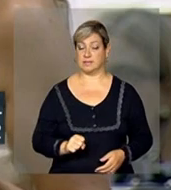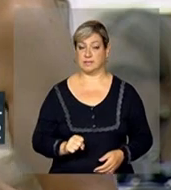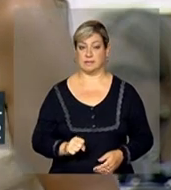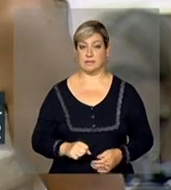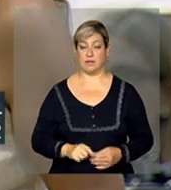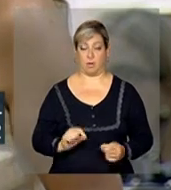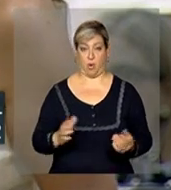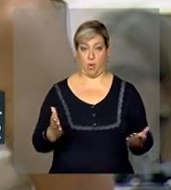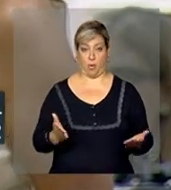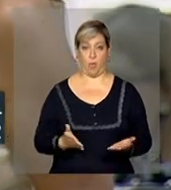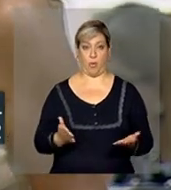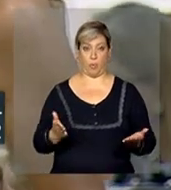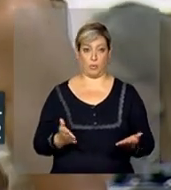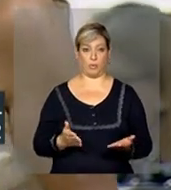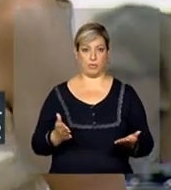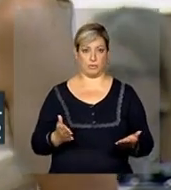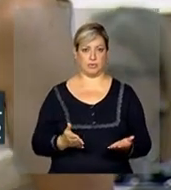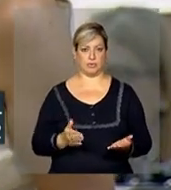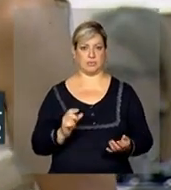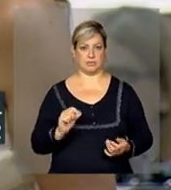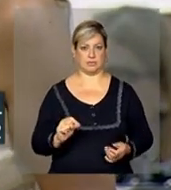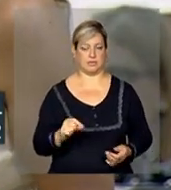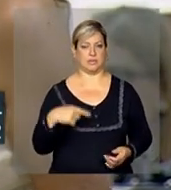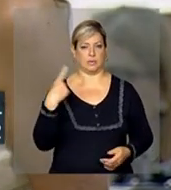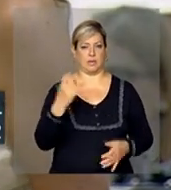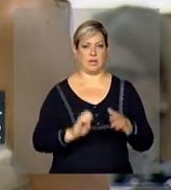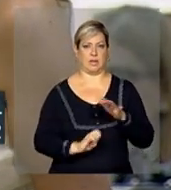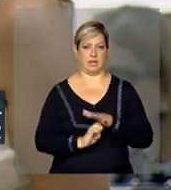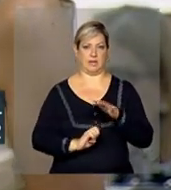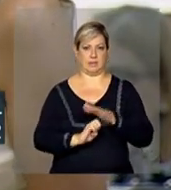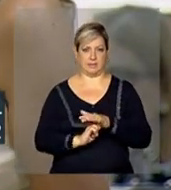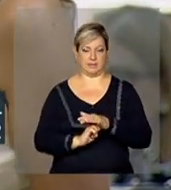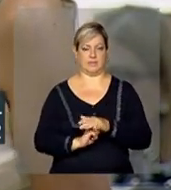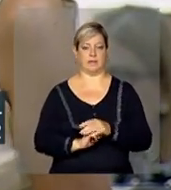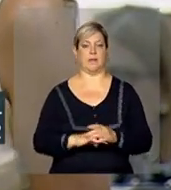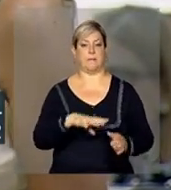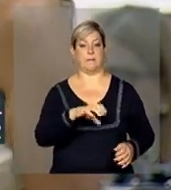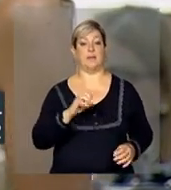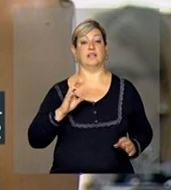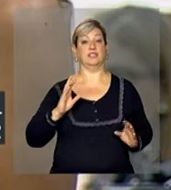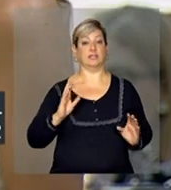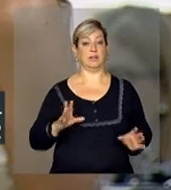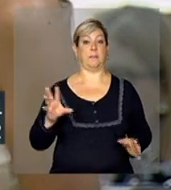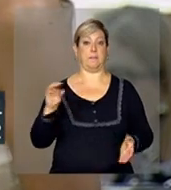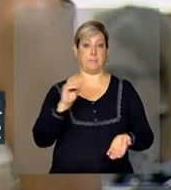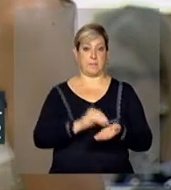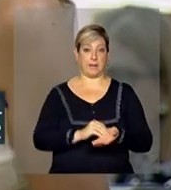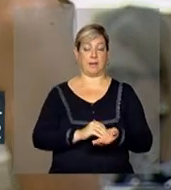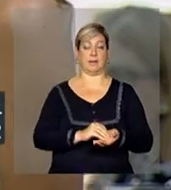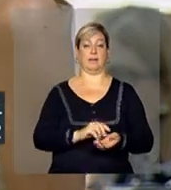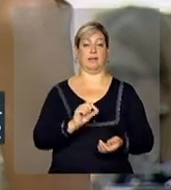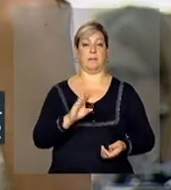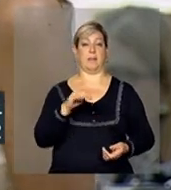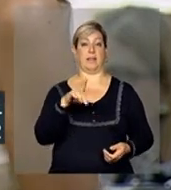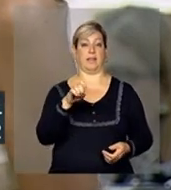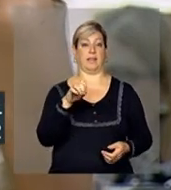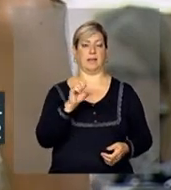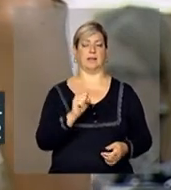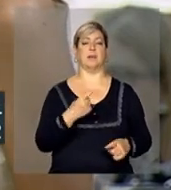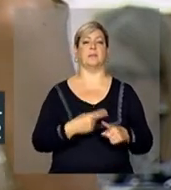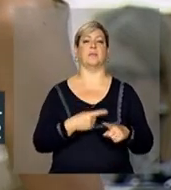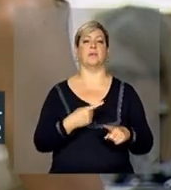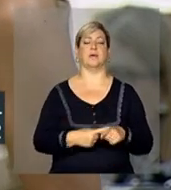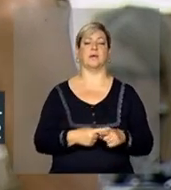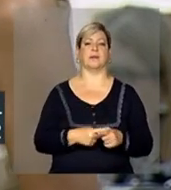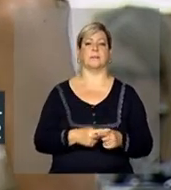sei, hoje em dia, teoricamente, as empresas pegam, privadas, já pegam os recursos via BNDES. Por que repassar